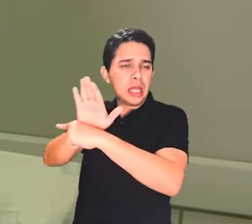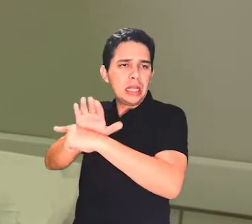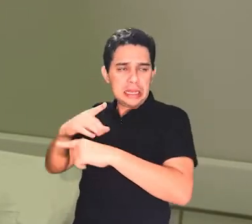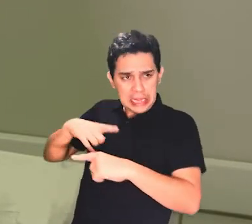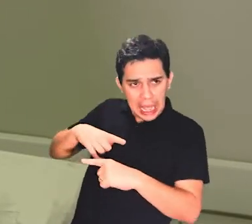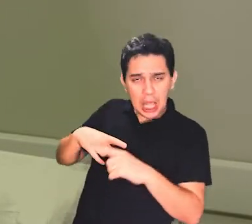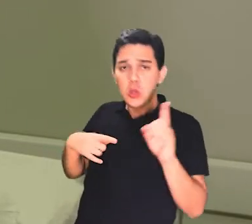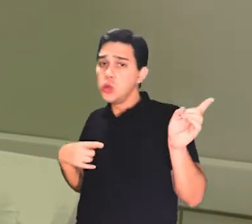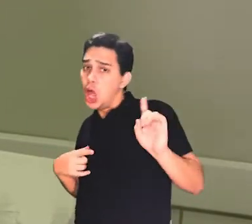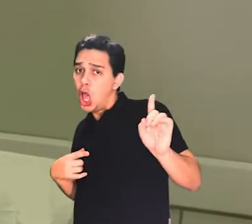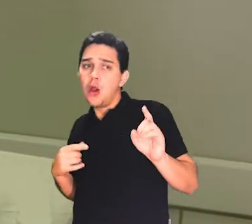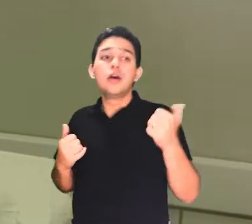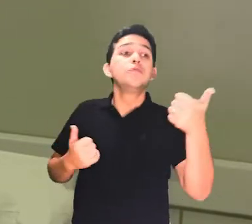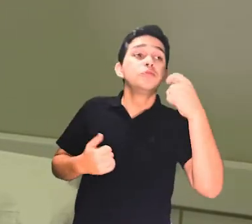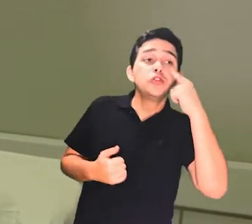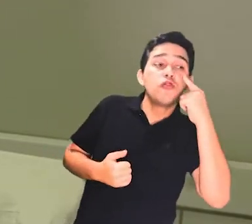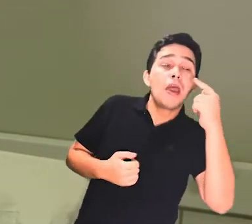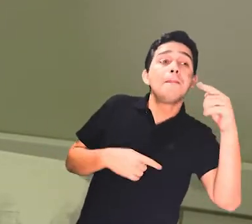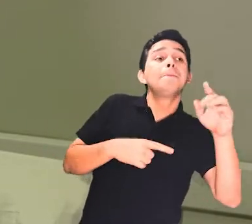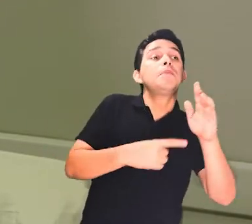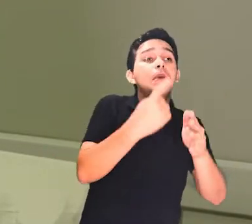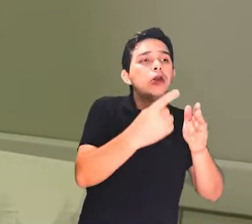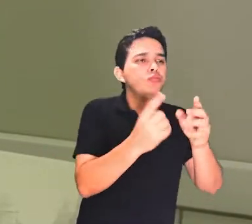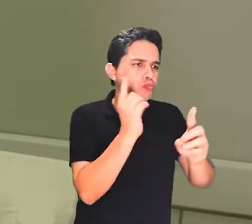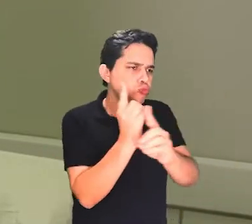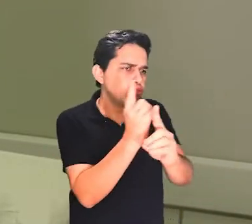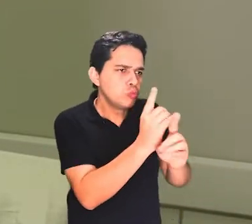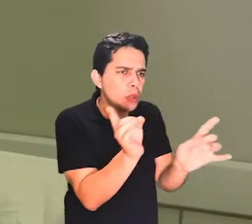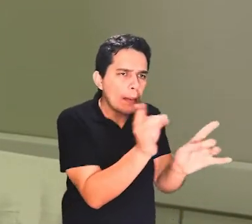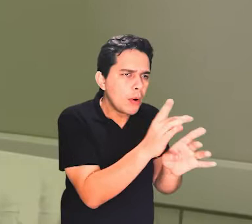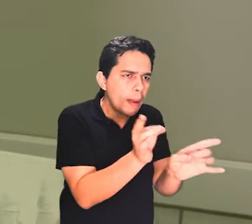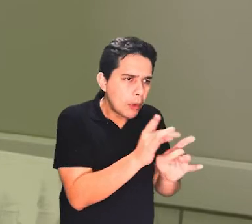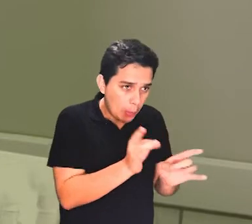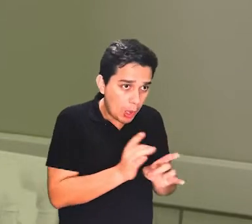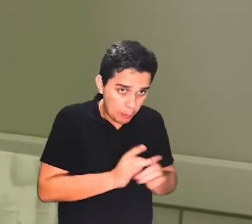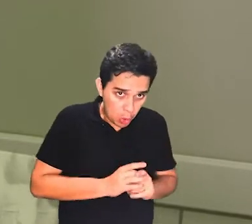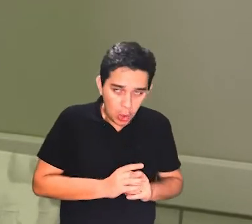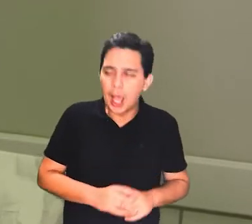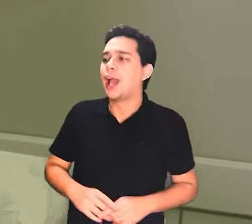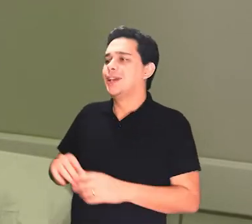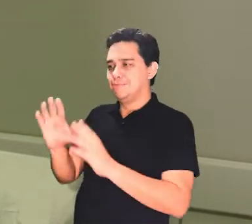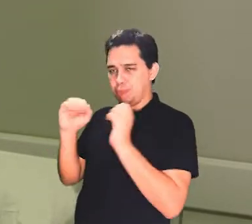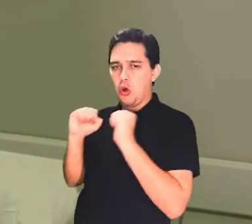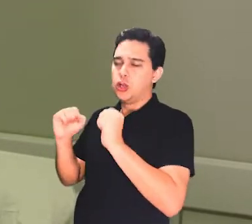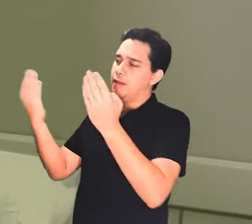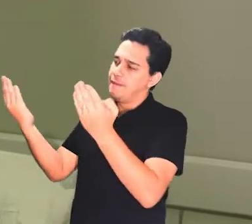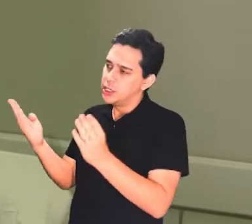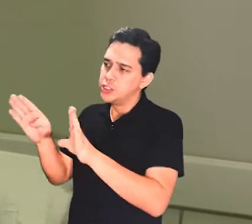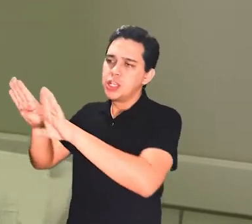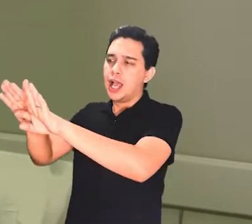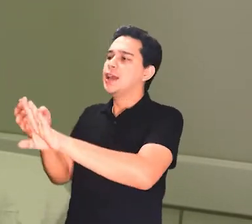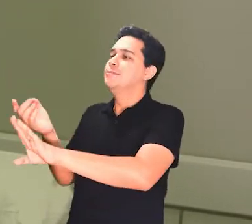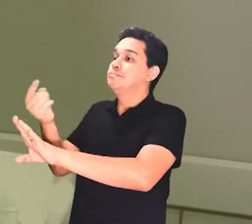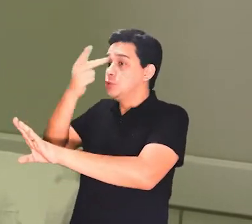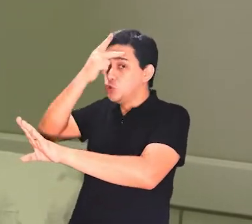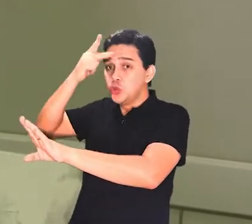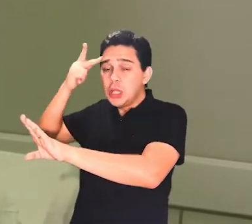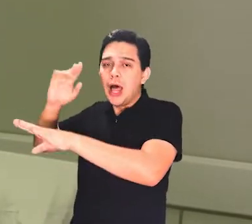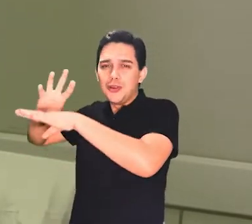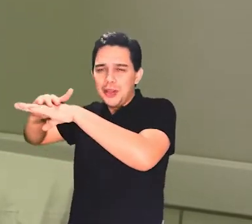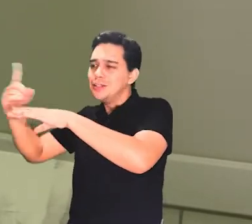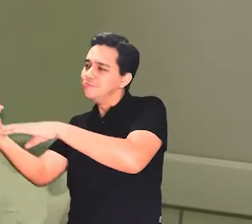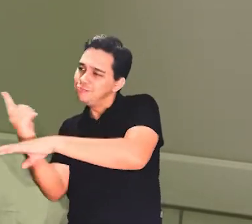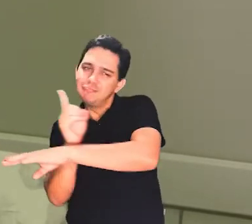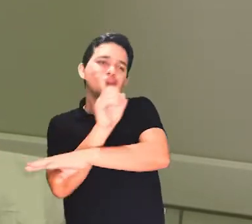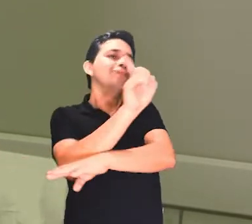aquele paciente possa retornar efetivamente para a sua, ou para a residência da sua família, ou para uma residência terapêutica.